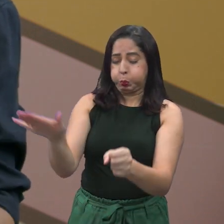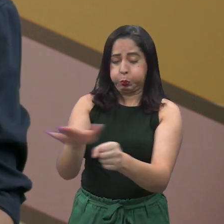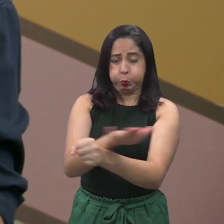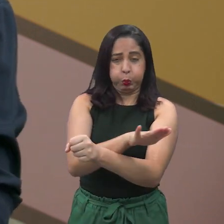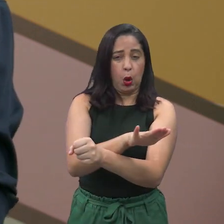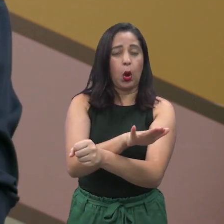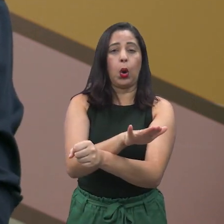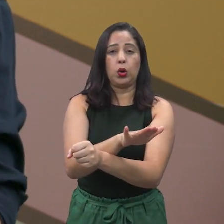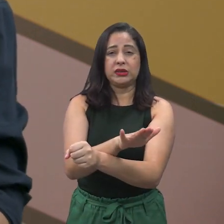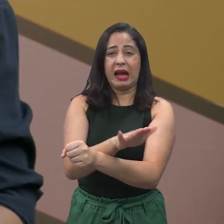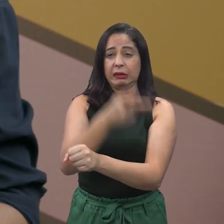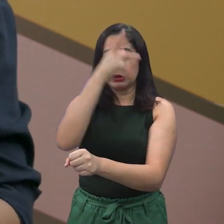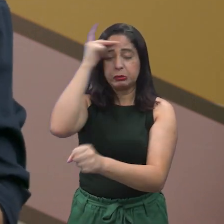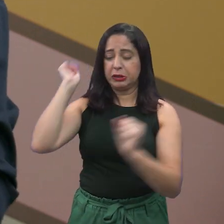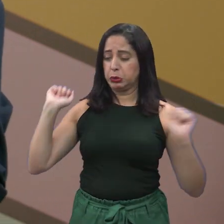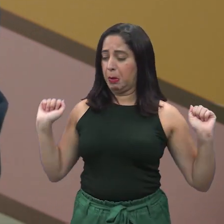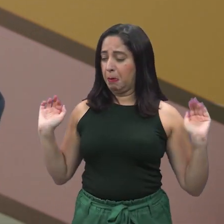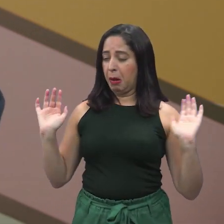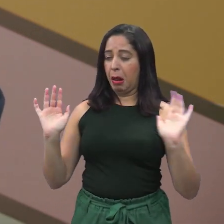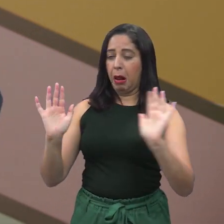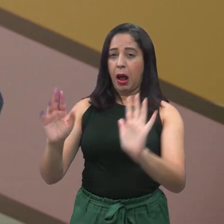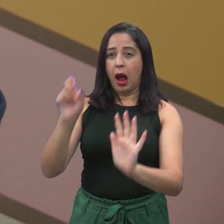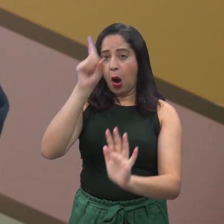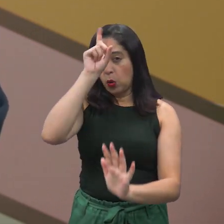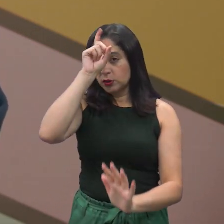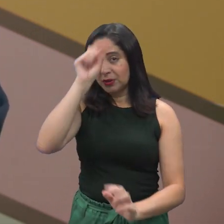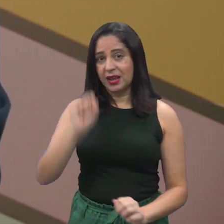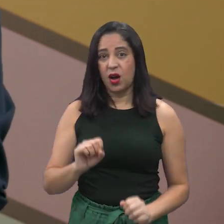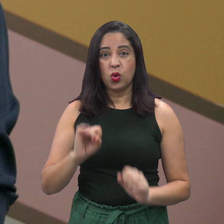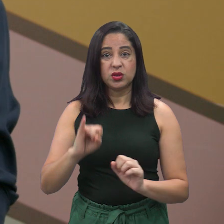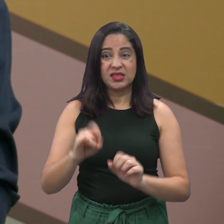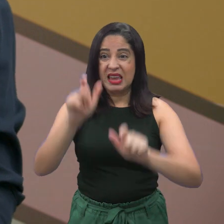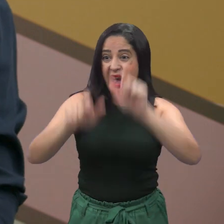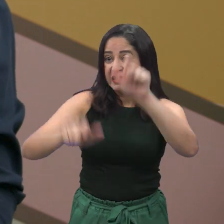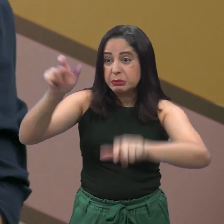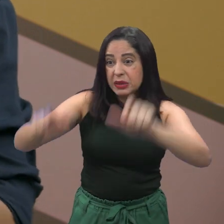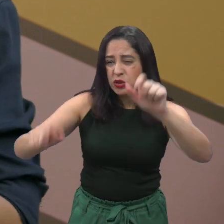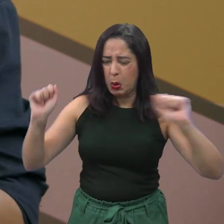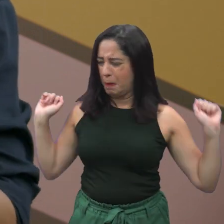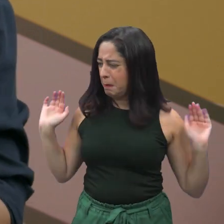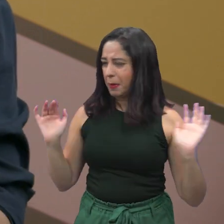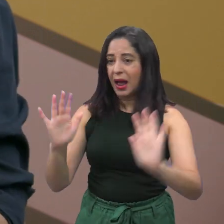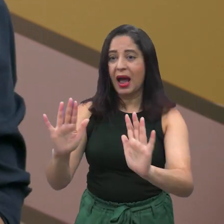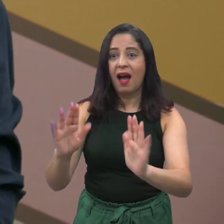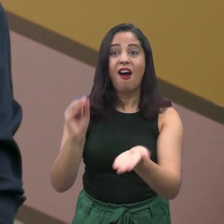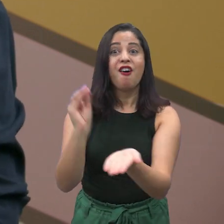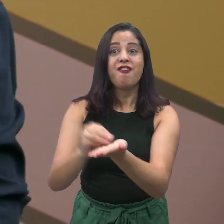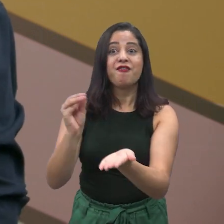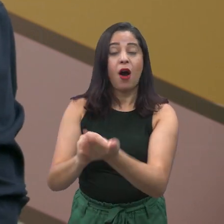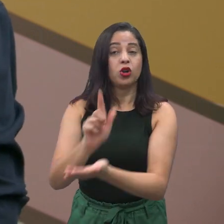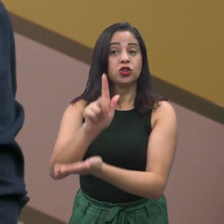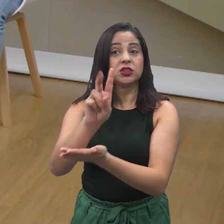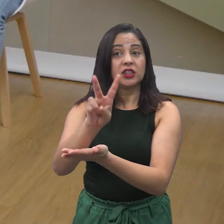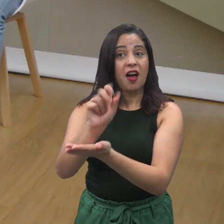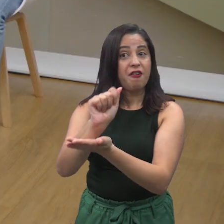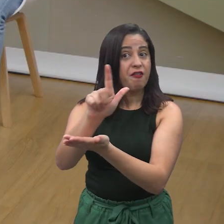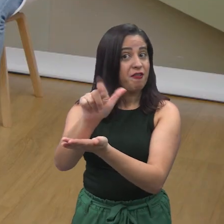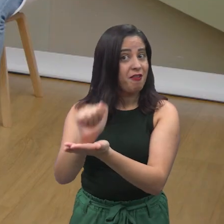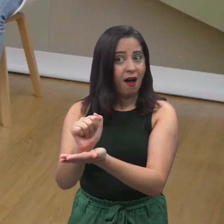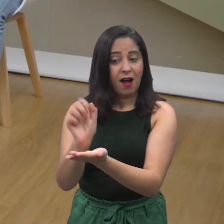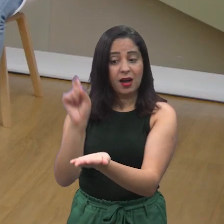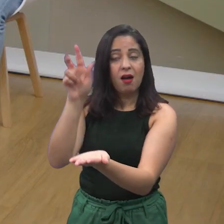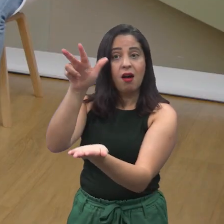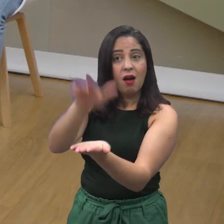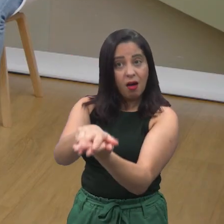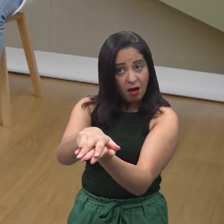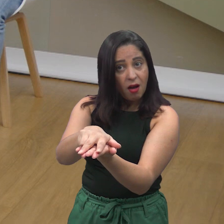problema é que interna-se e às vezes pode começar, se tiver muita gente ao mesmo tempo doente, não ter vaga ou ter problemas aí tempo